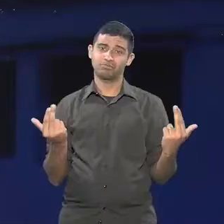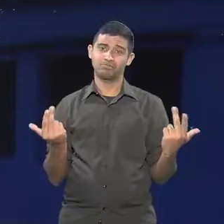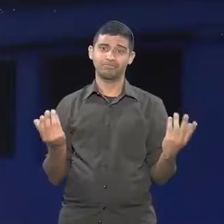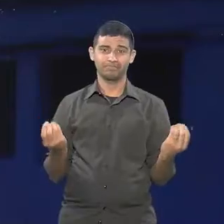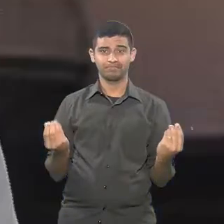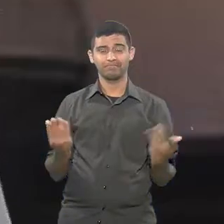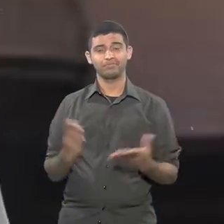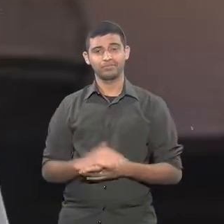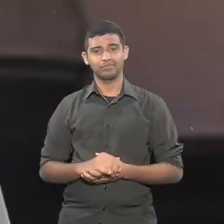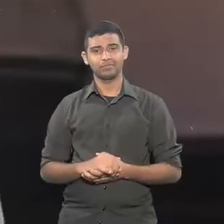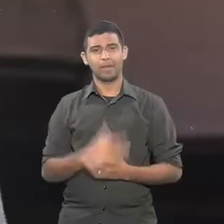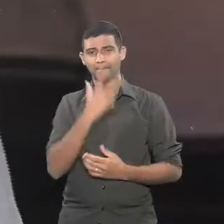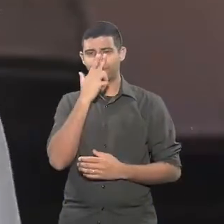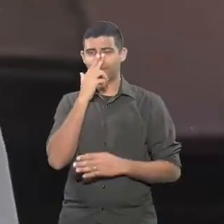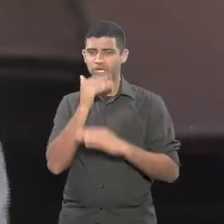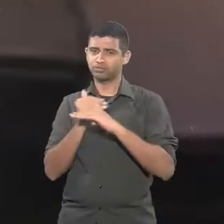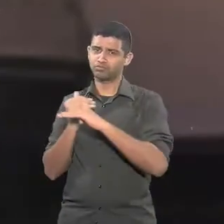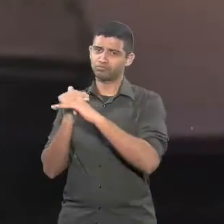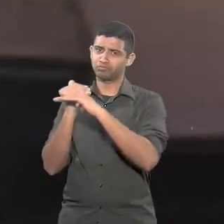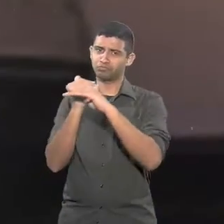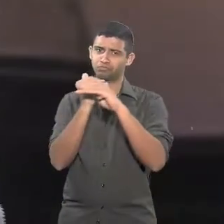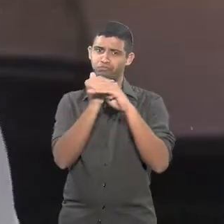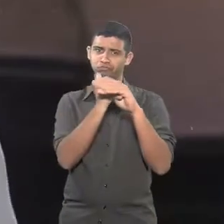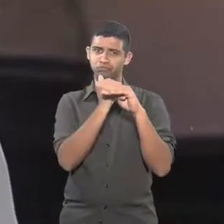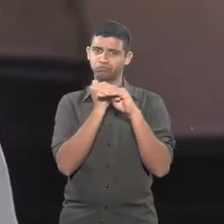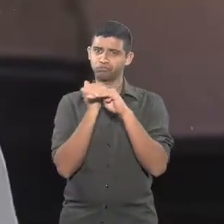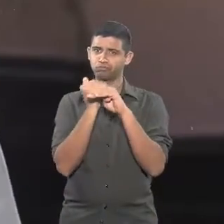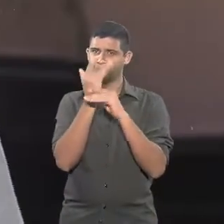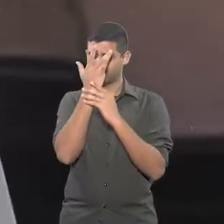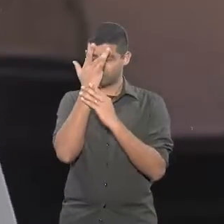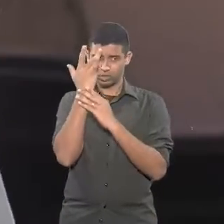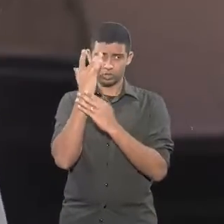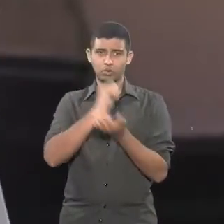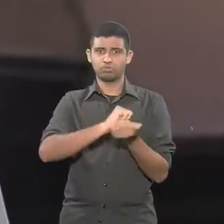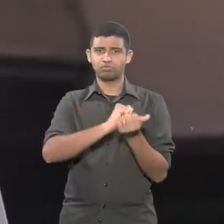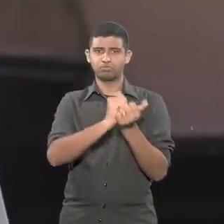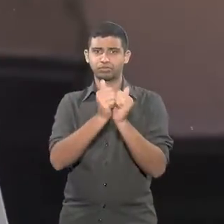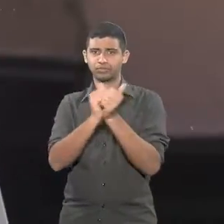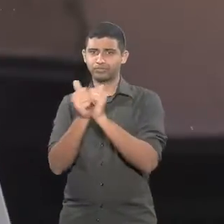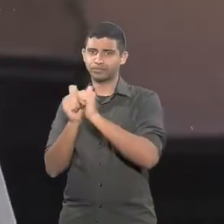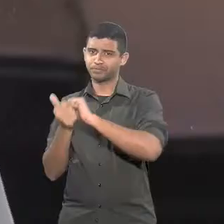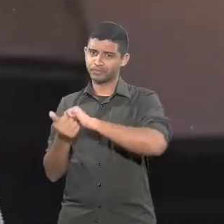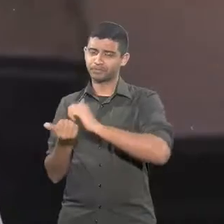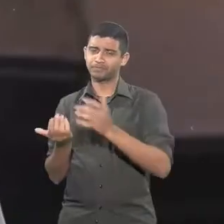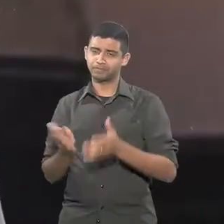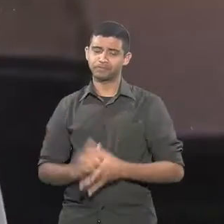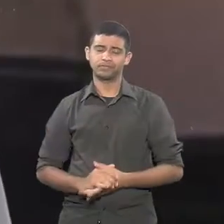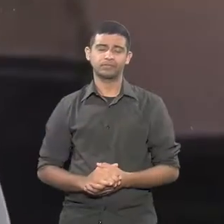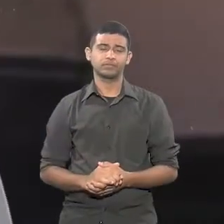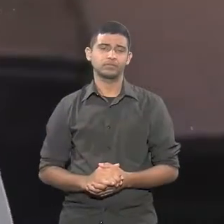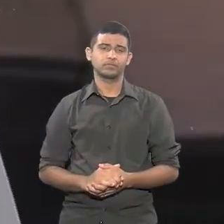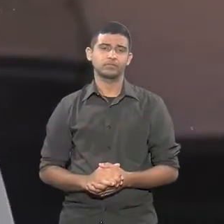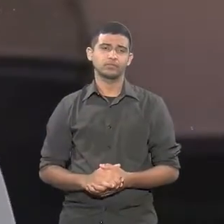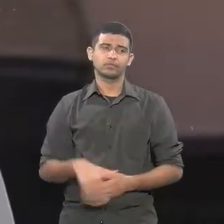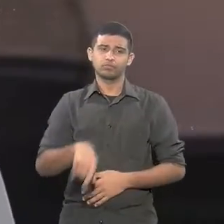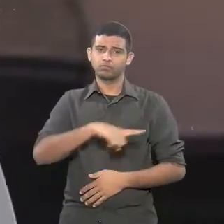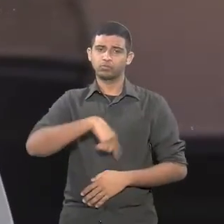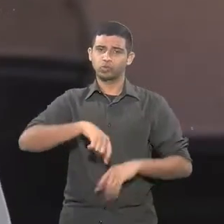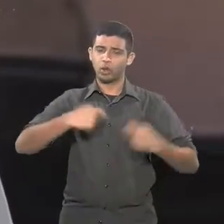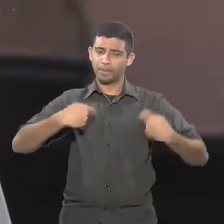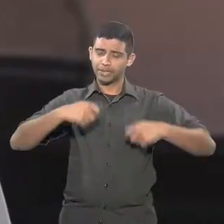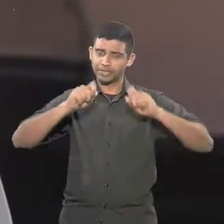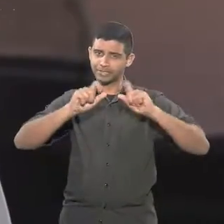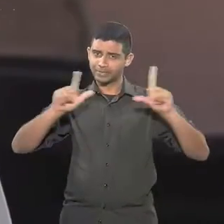isso é um tipo de padrão, né, que está chegando e as pessoas estão se apropriando. E a